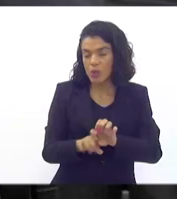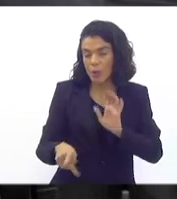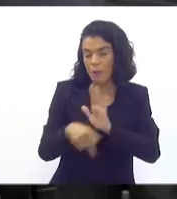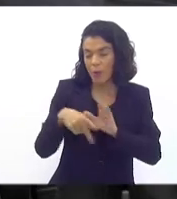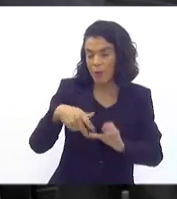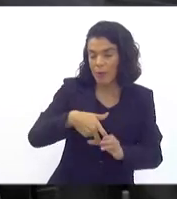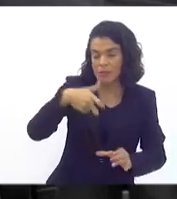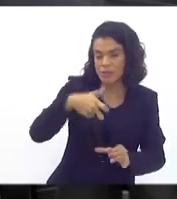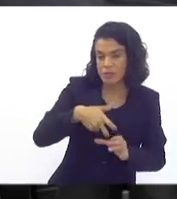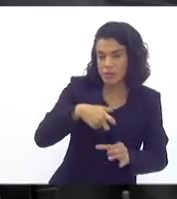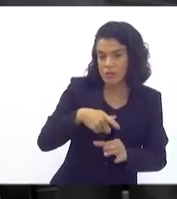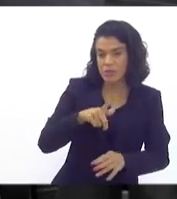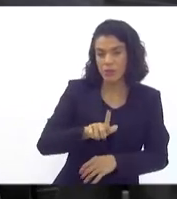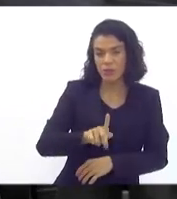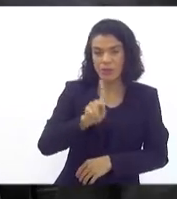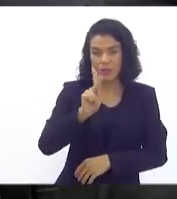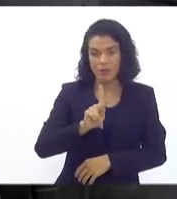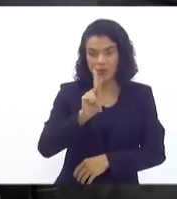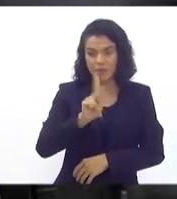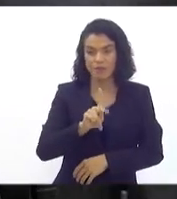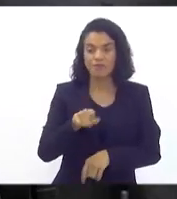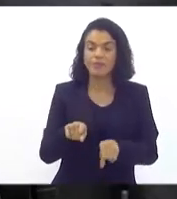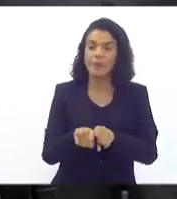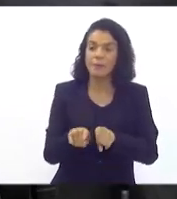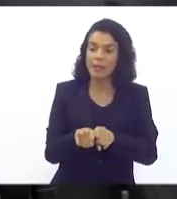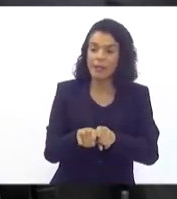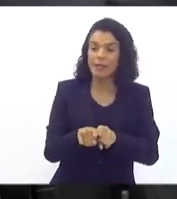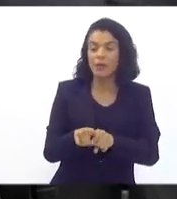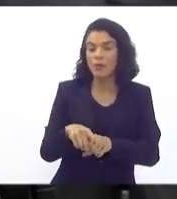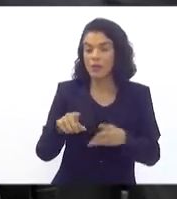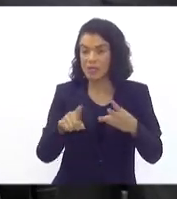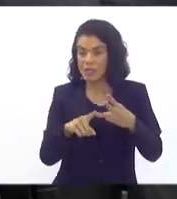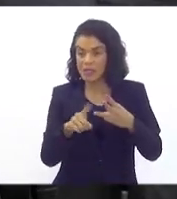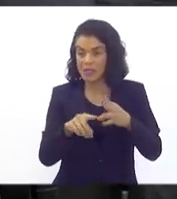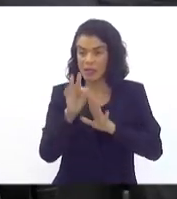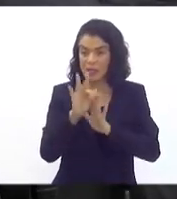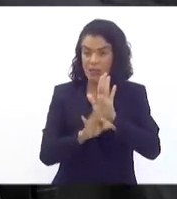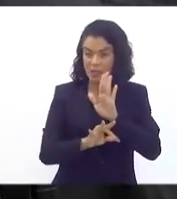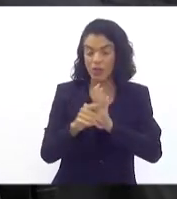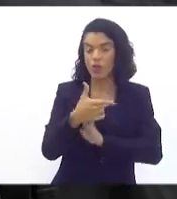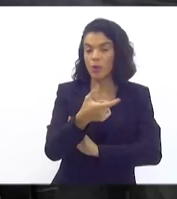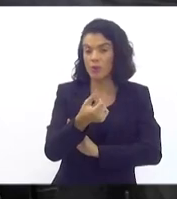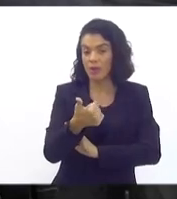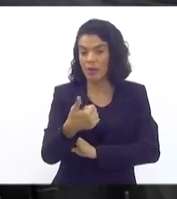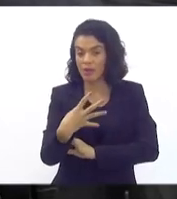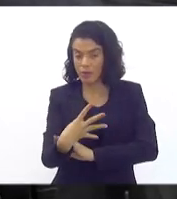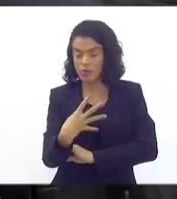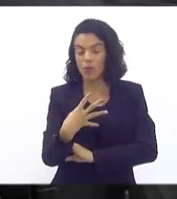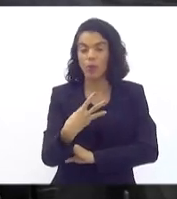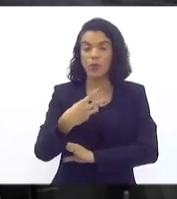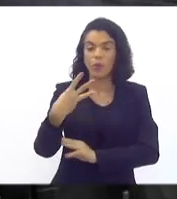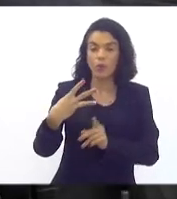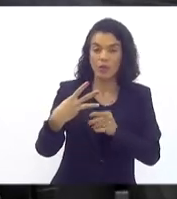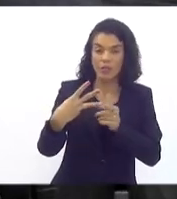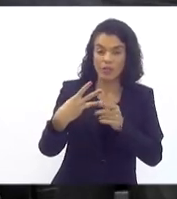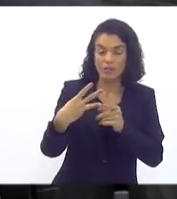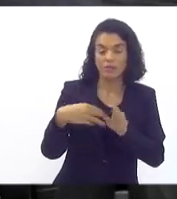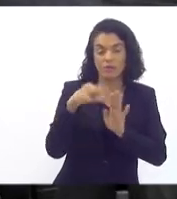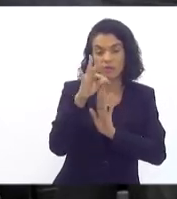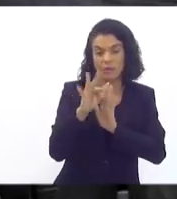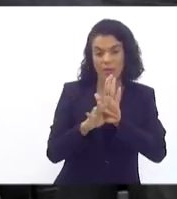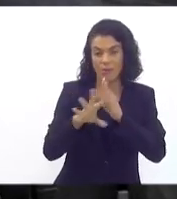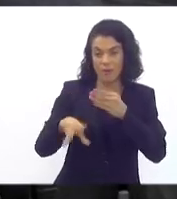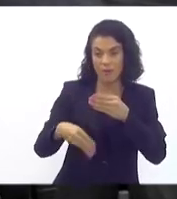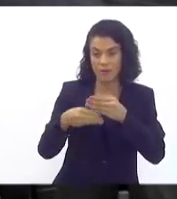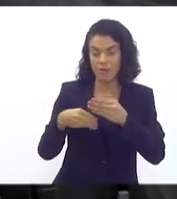em 2012 em 2014 Ah então o terceiro tema aditivo 2014 é o terceiro tema aditivo e nesse terceiro tema aditivo